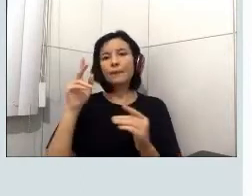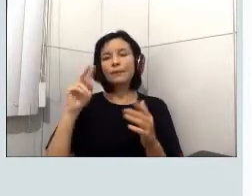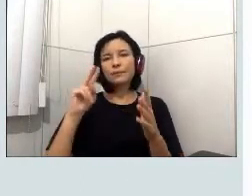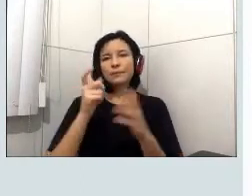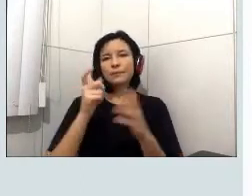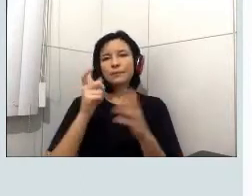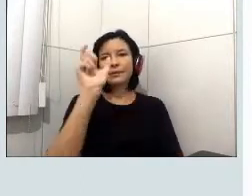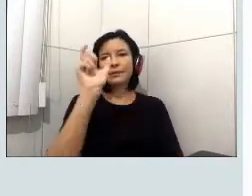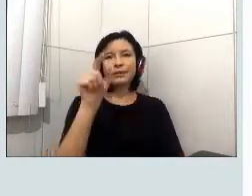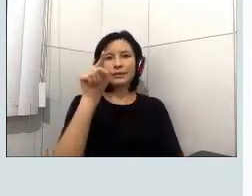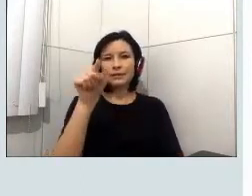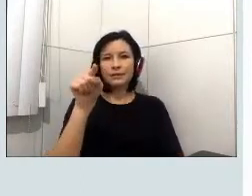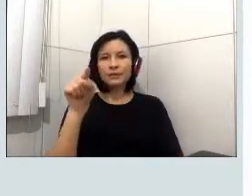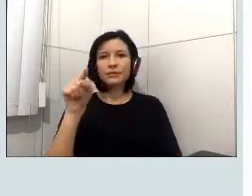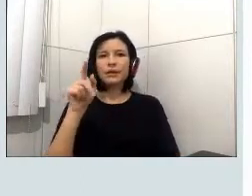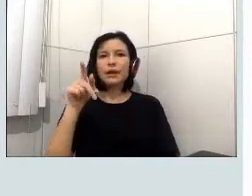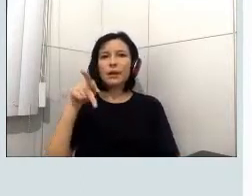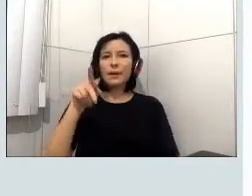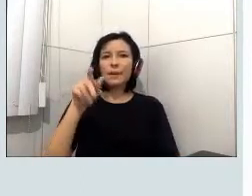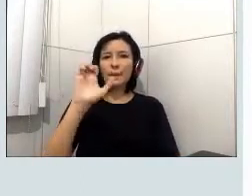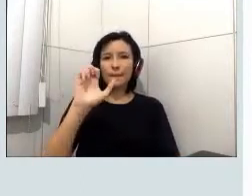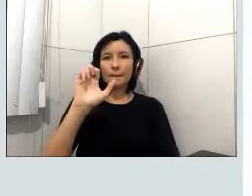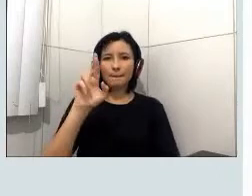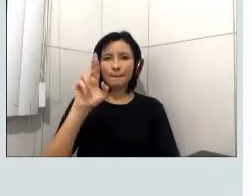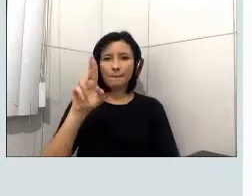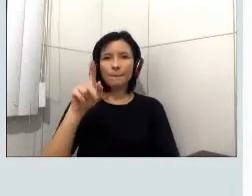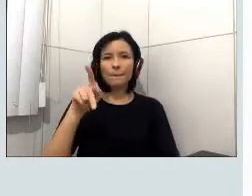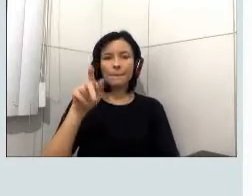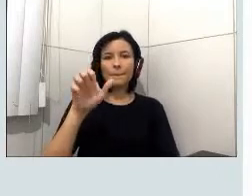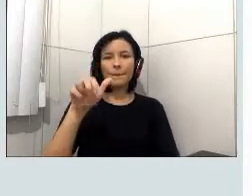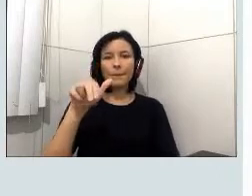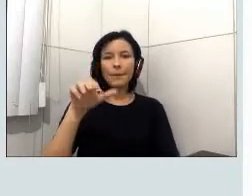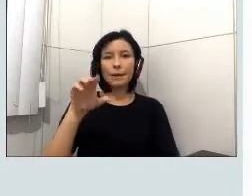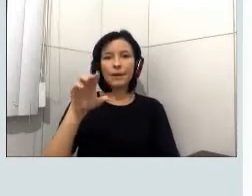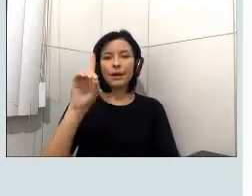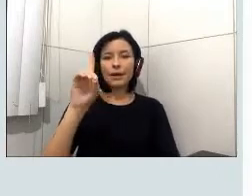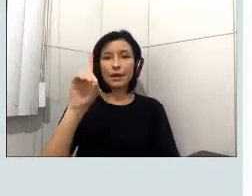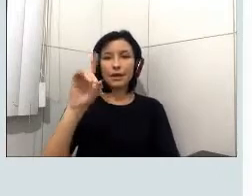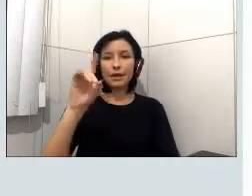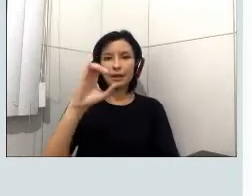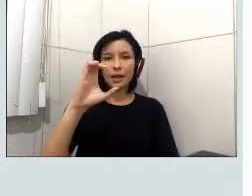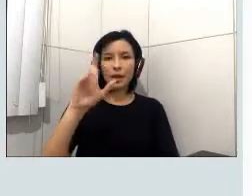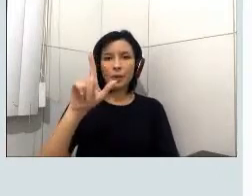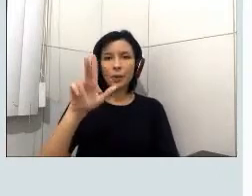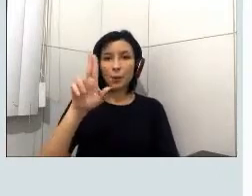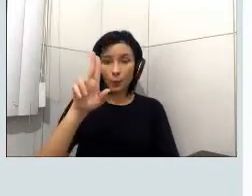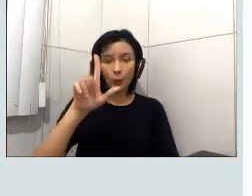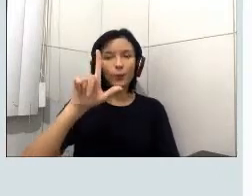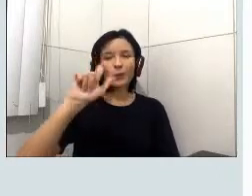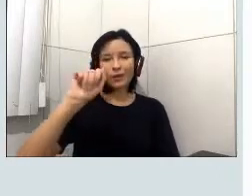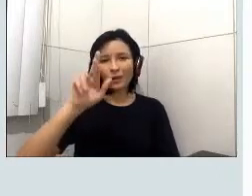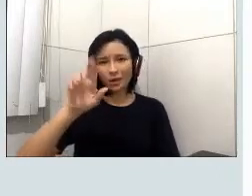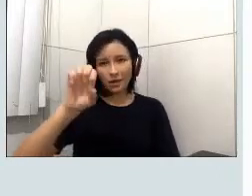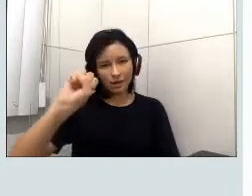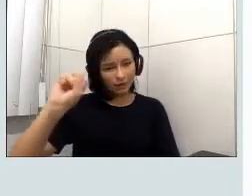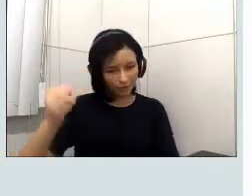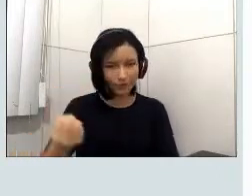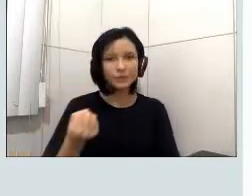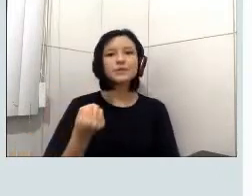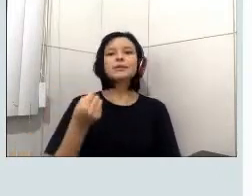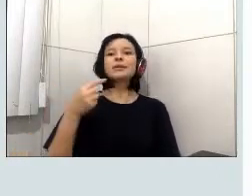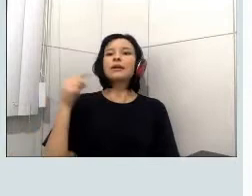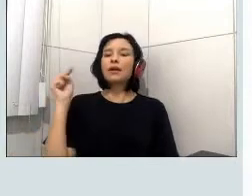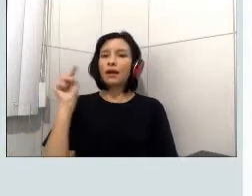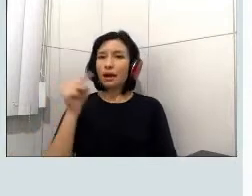eles são perpendiculares apenas se tiver uma reta que passa pelo outro plano e essa reta